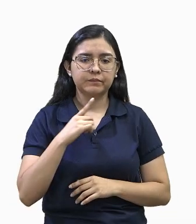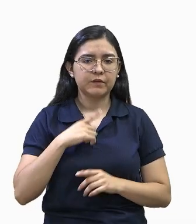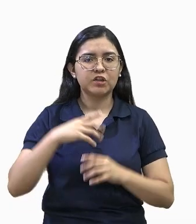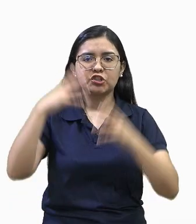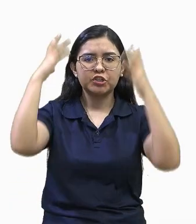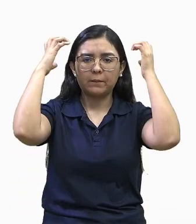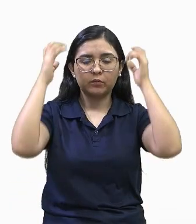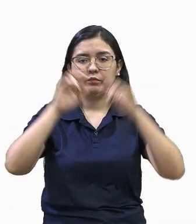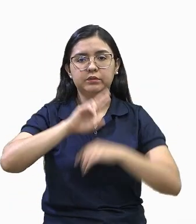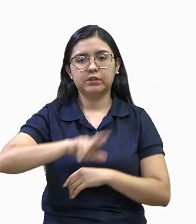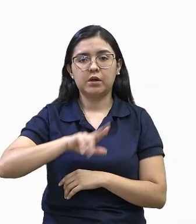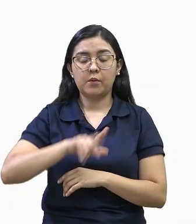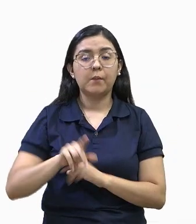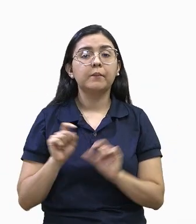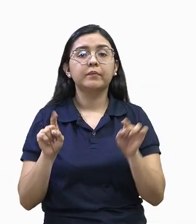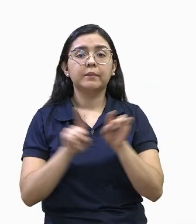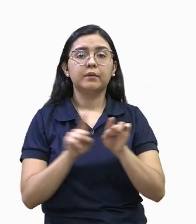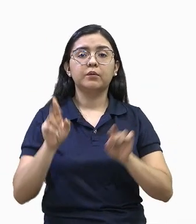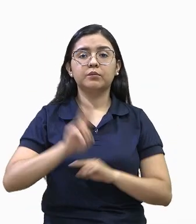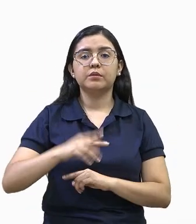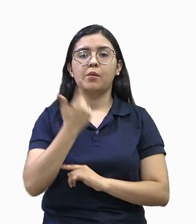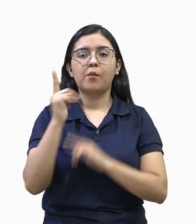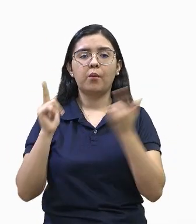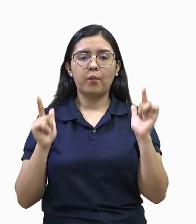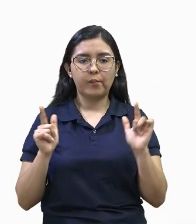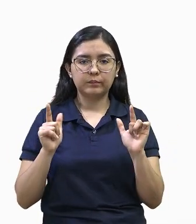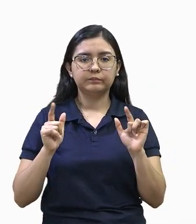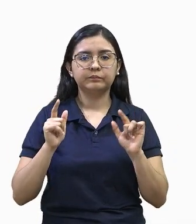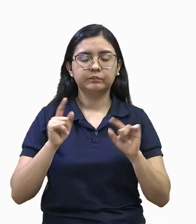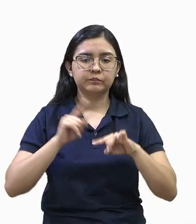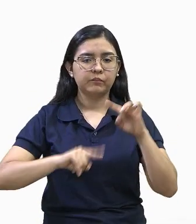shampoo e também não pode utilizar outros